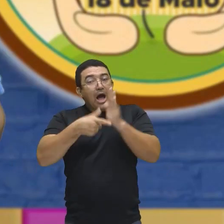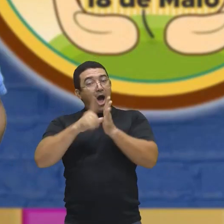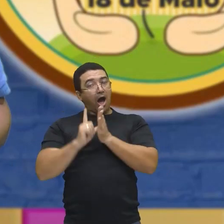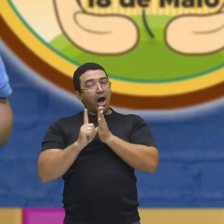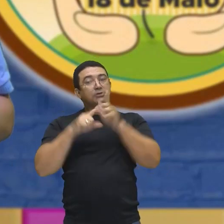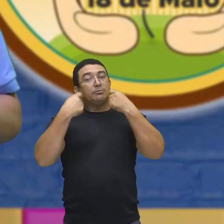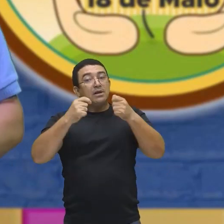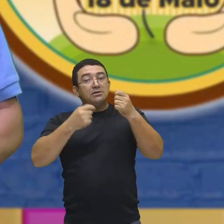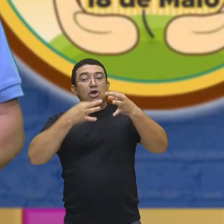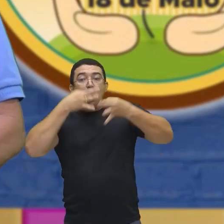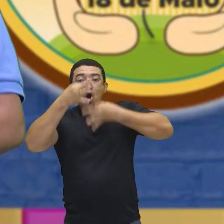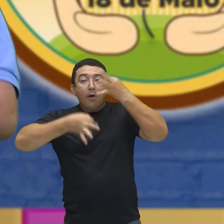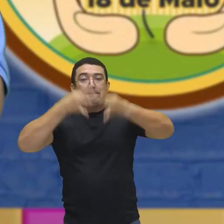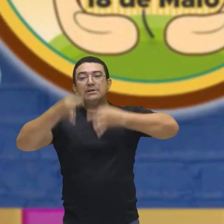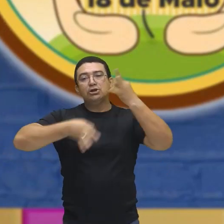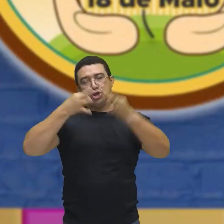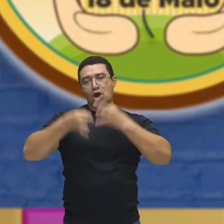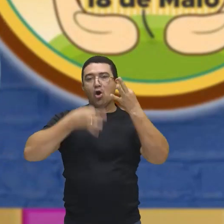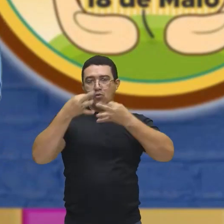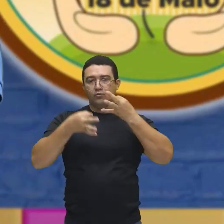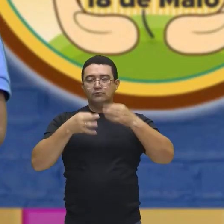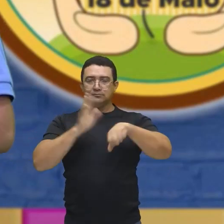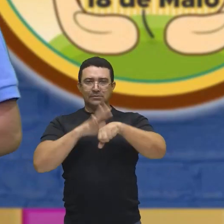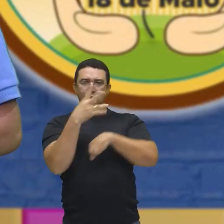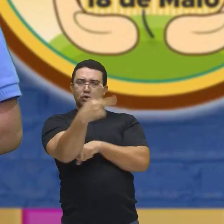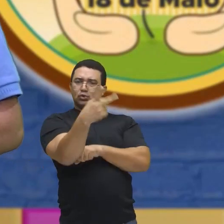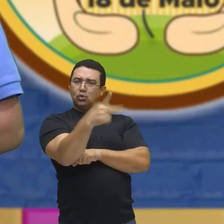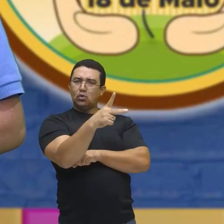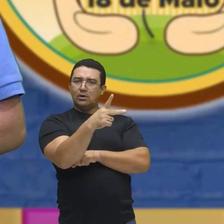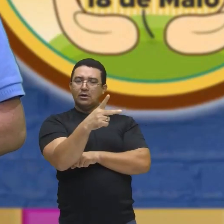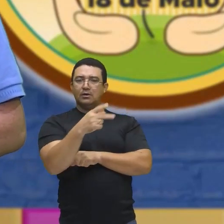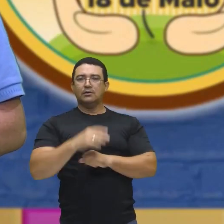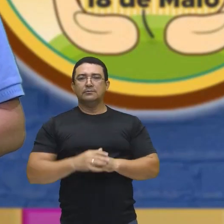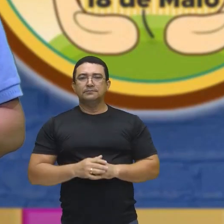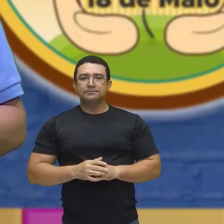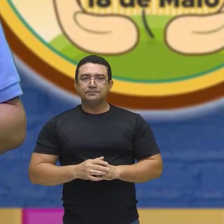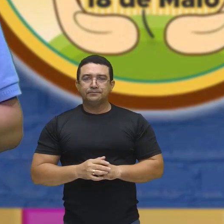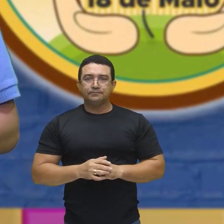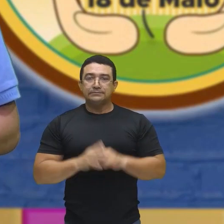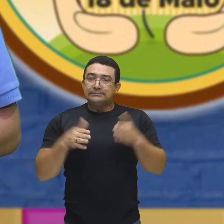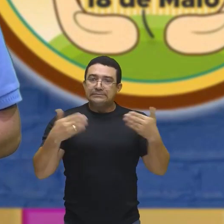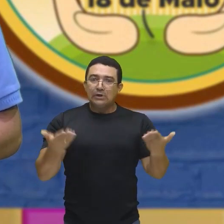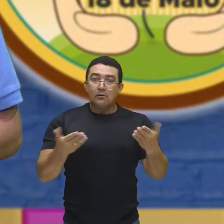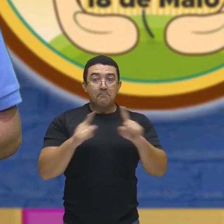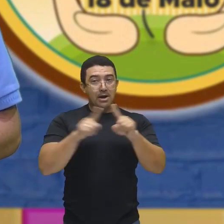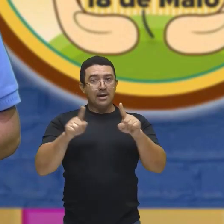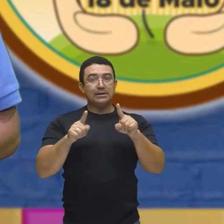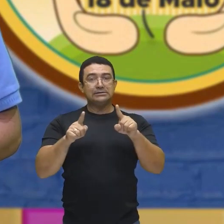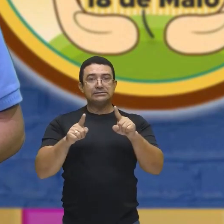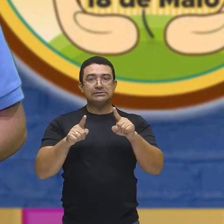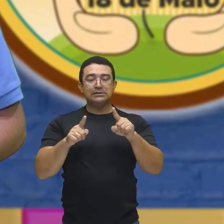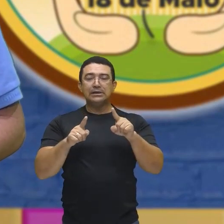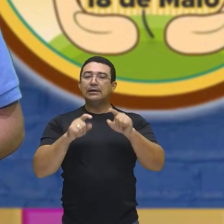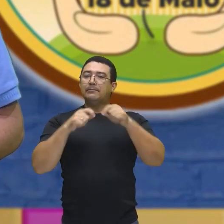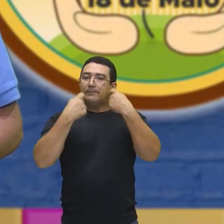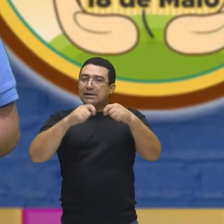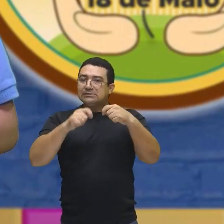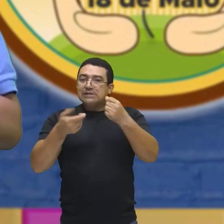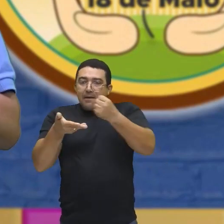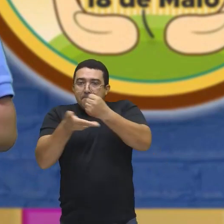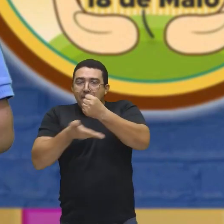por isso. Eu não gosto daquilo. Tá? Então, mas eu tenho que ter chamado de embasamento.